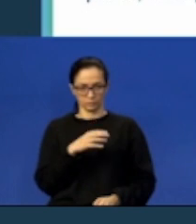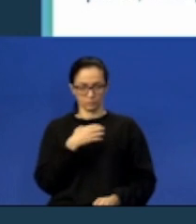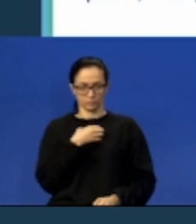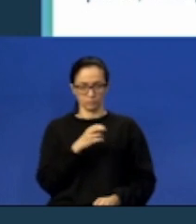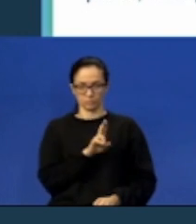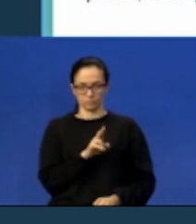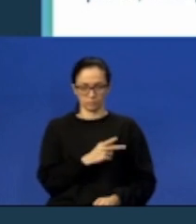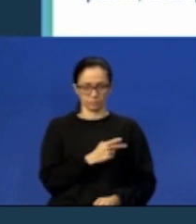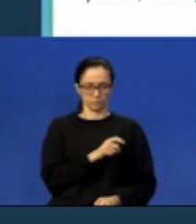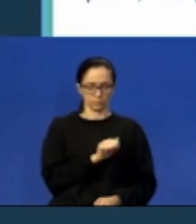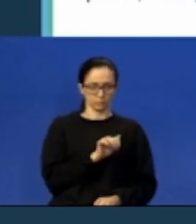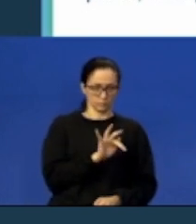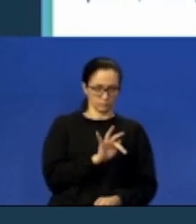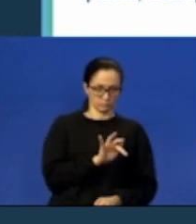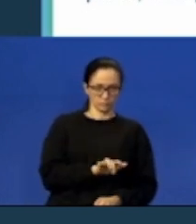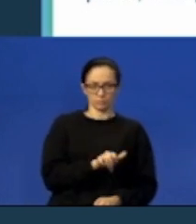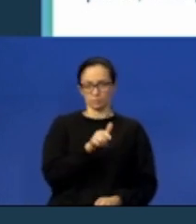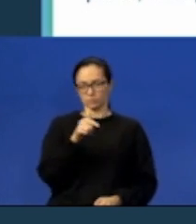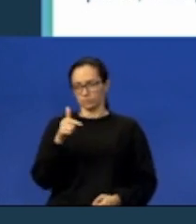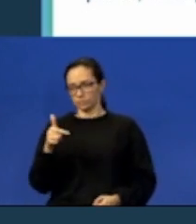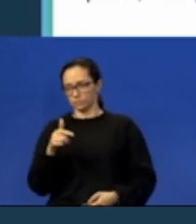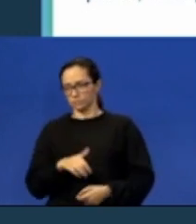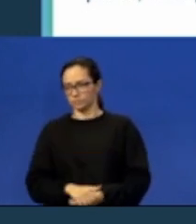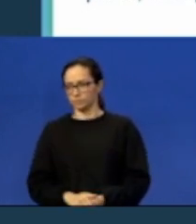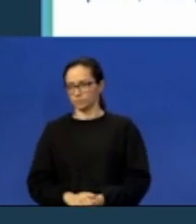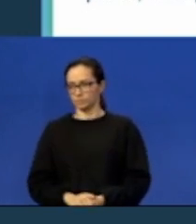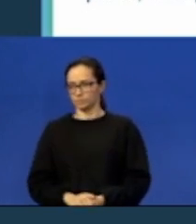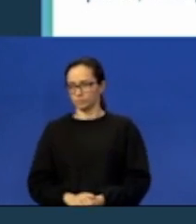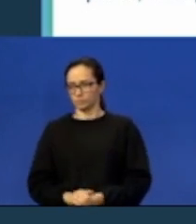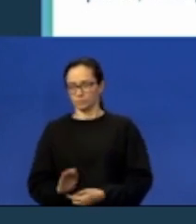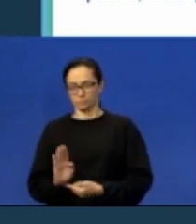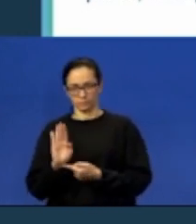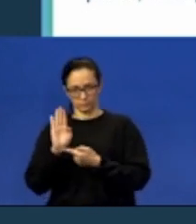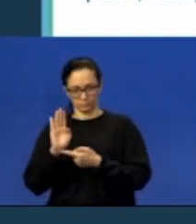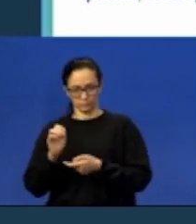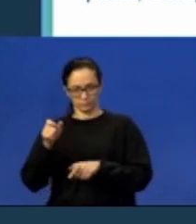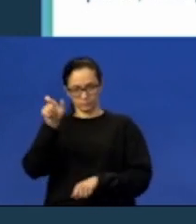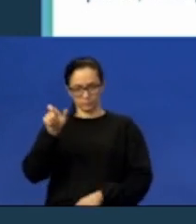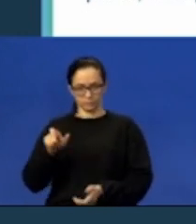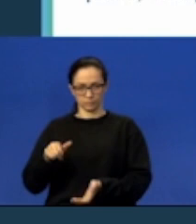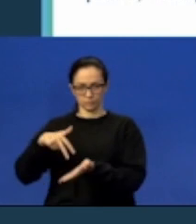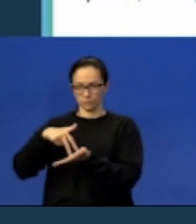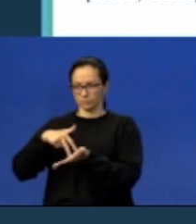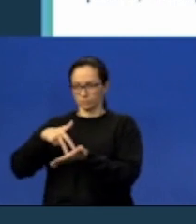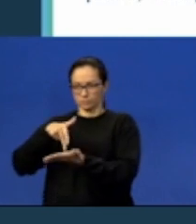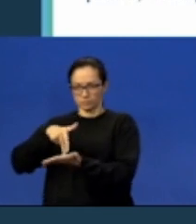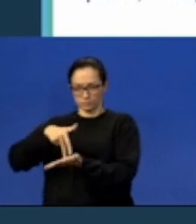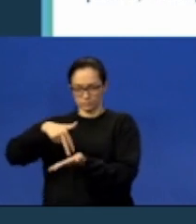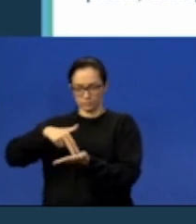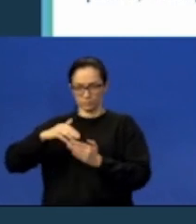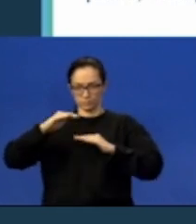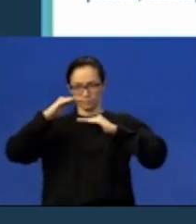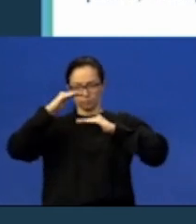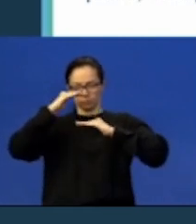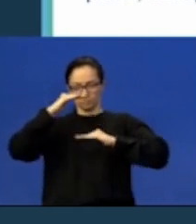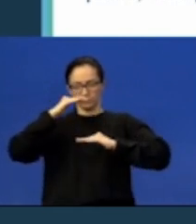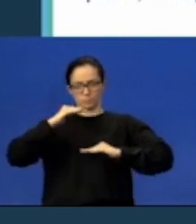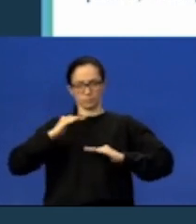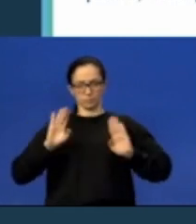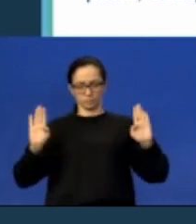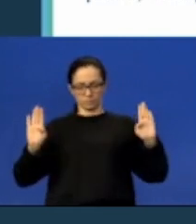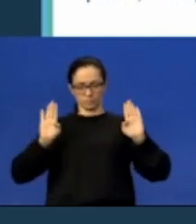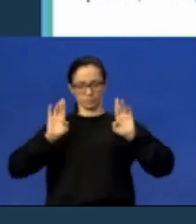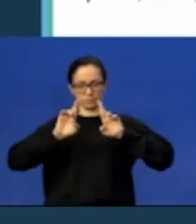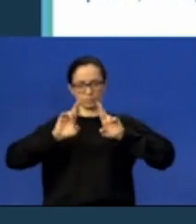na figura A. Já a partir dessa posição inicial, nós temos diferentes tipos de posições e elas